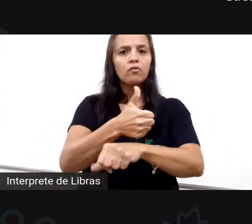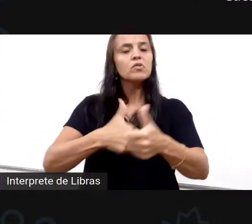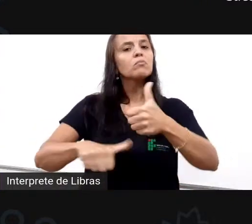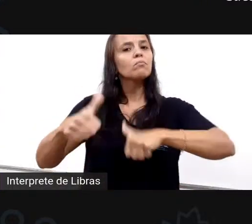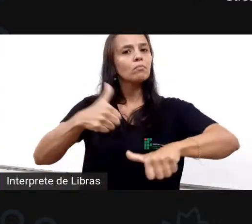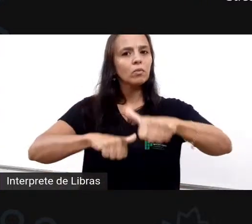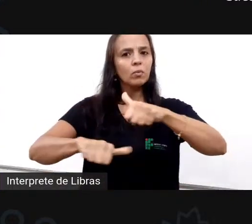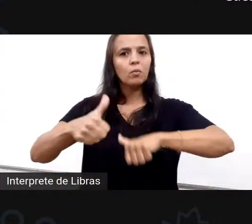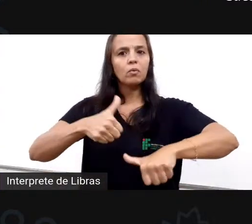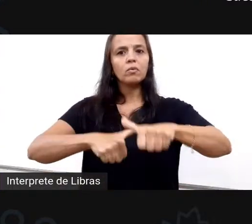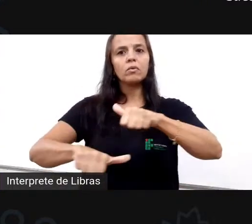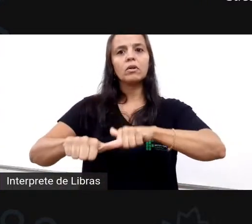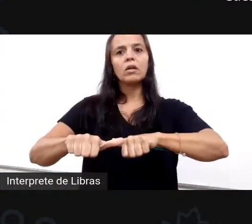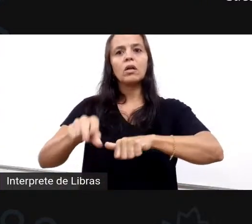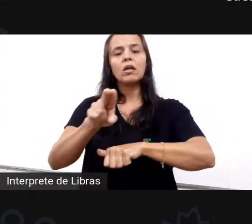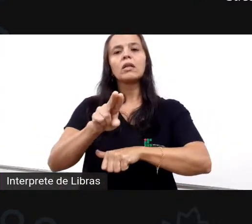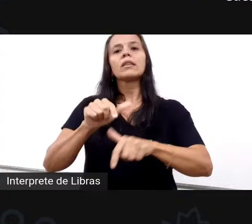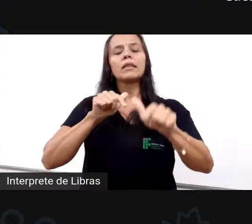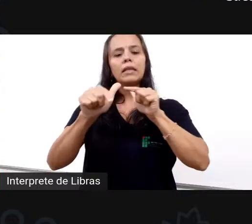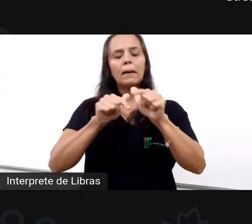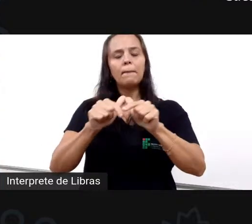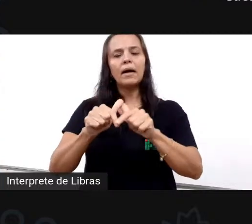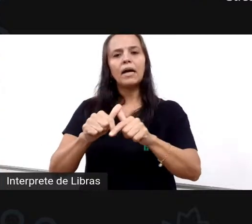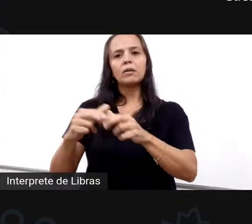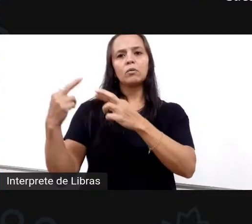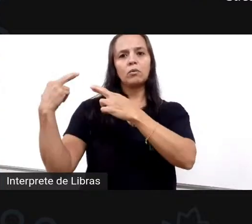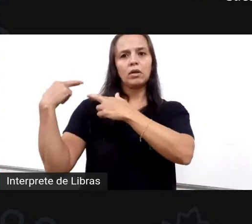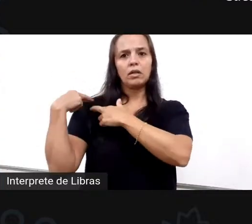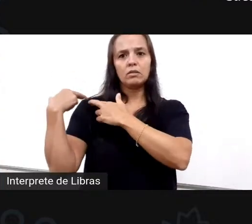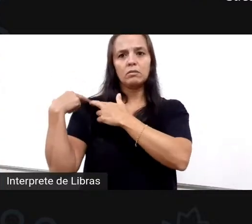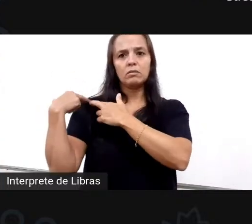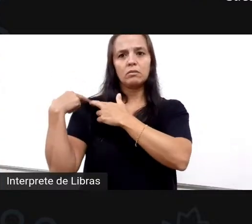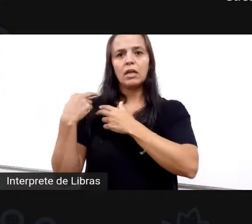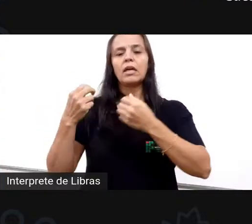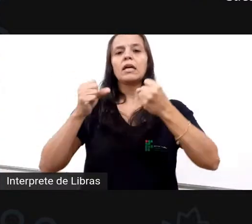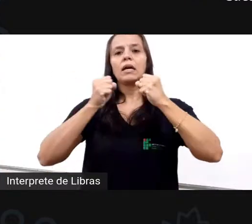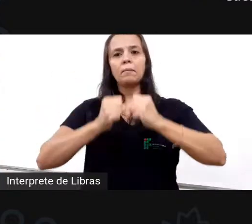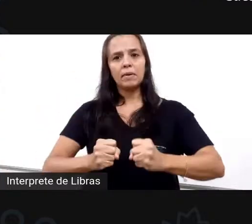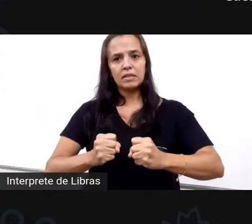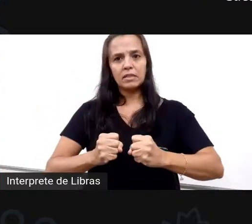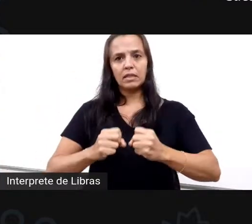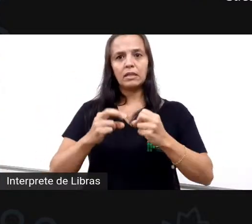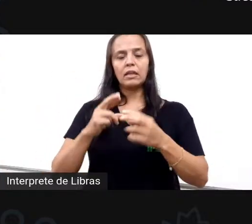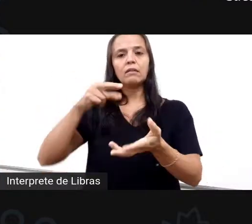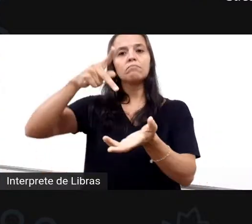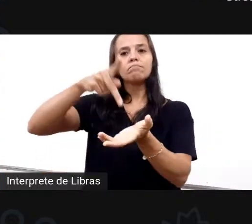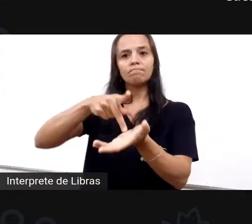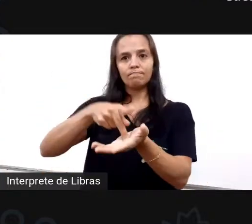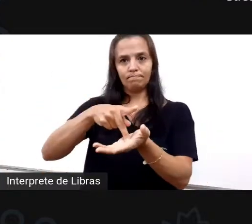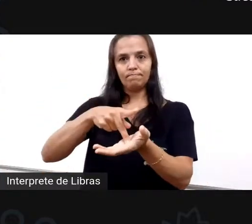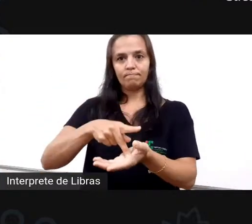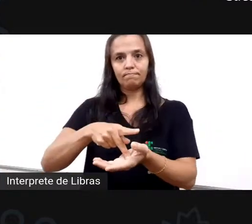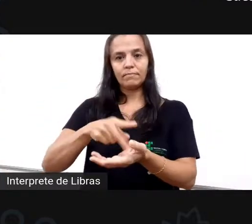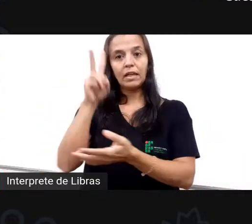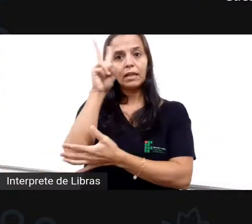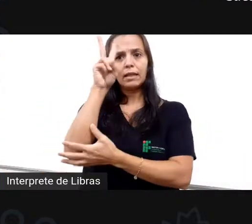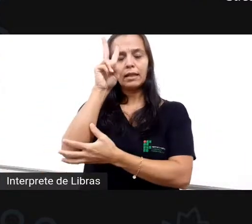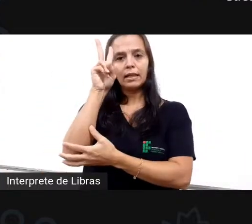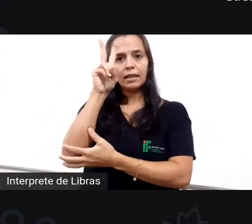qualificados, atuem com responsabilidade, competência e honestidade. Lembrem-se